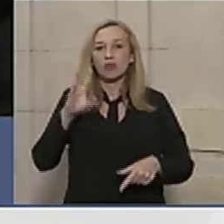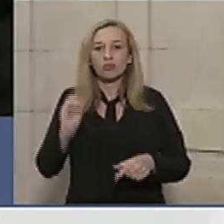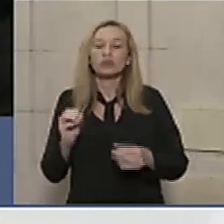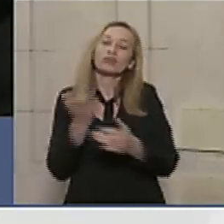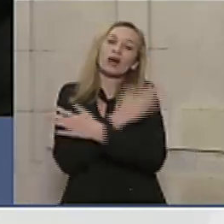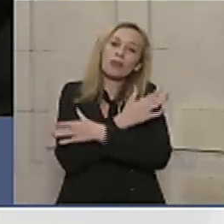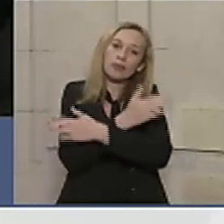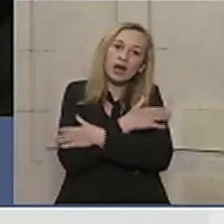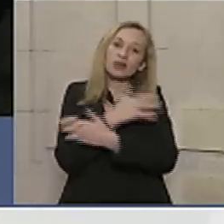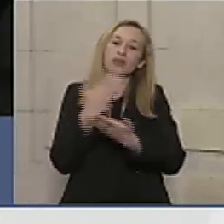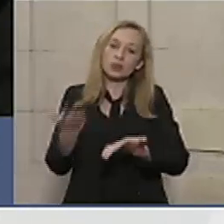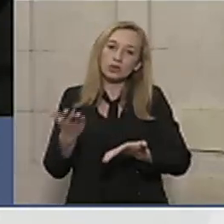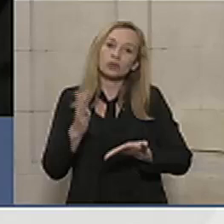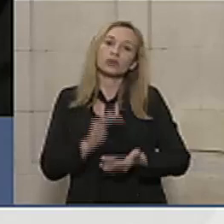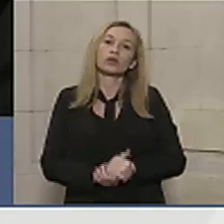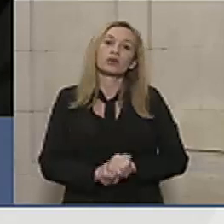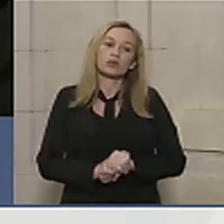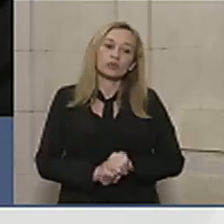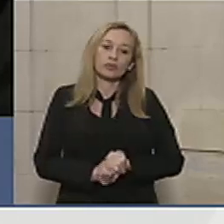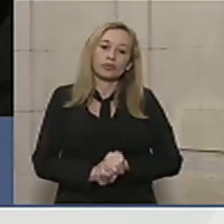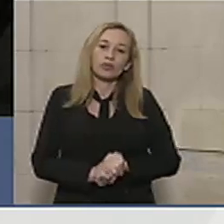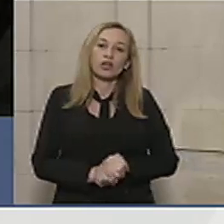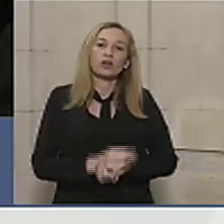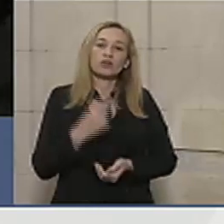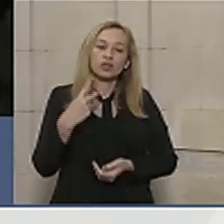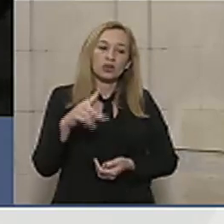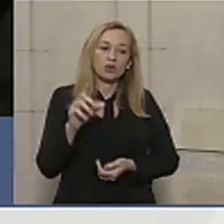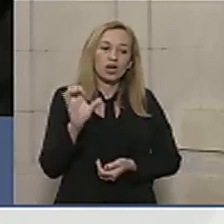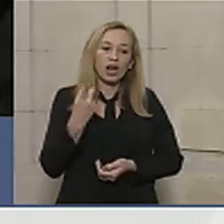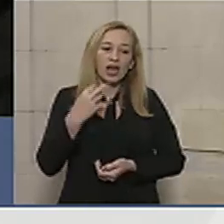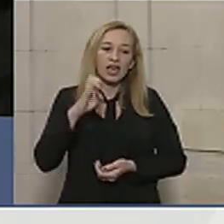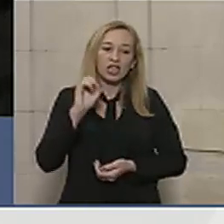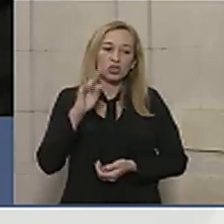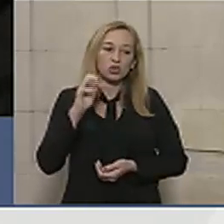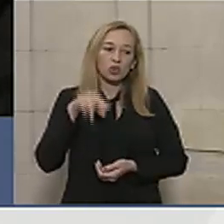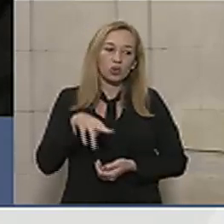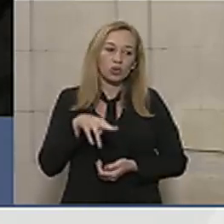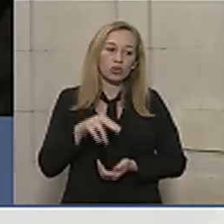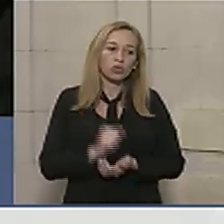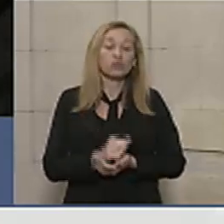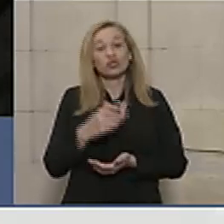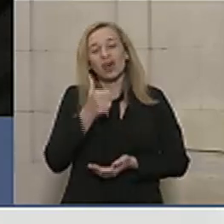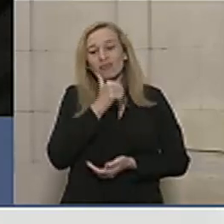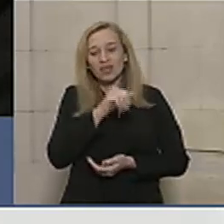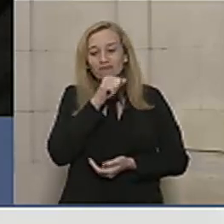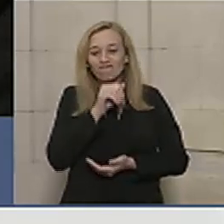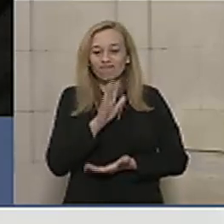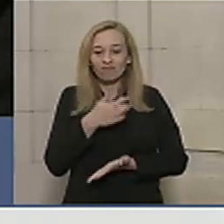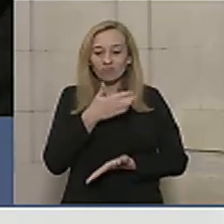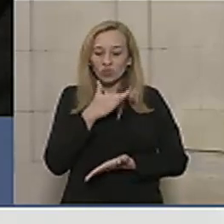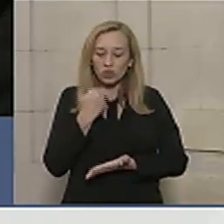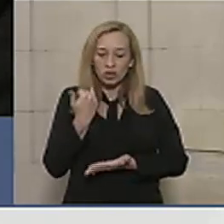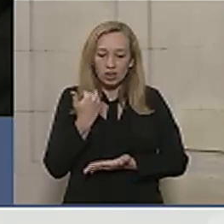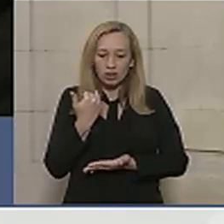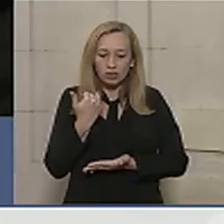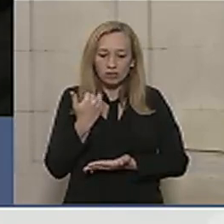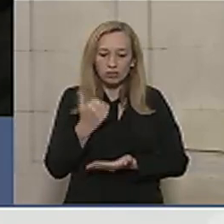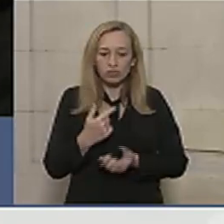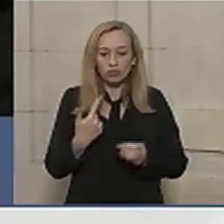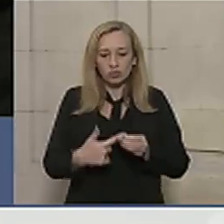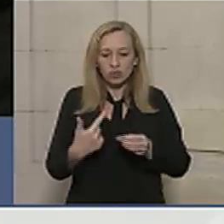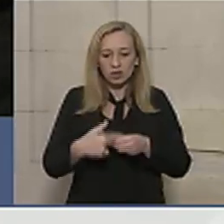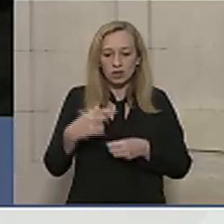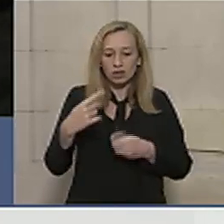abraços fraternos e condolentes ao senhor Cleiton Rodrigues, cuja mãe acaba de falecer no município